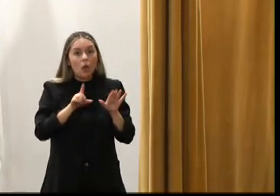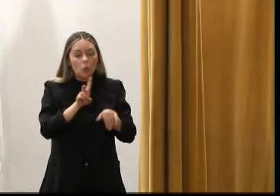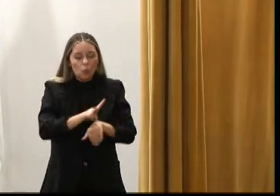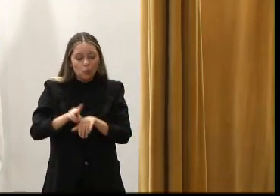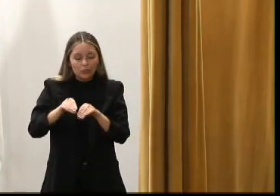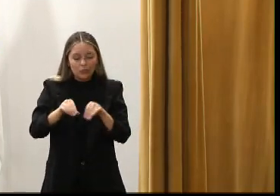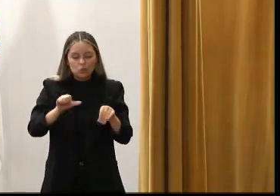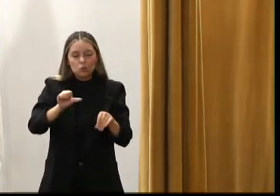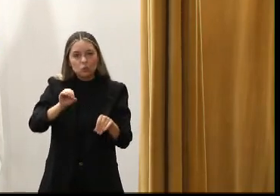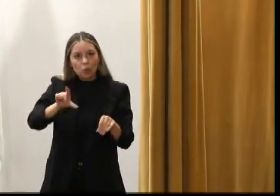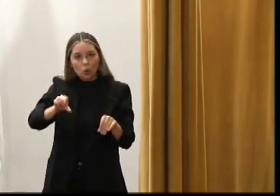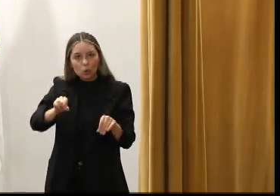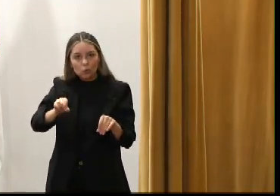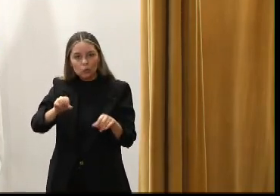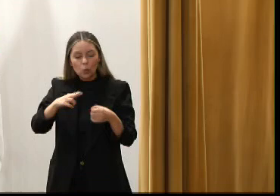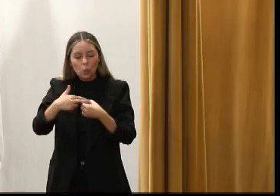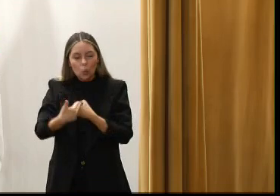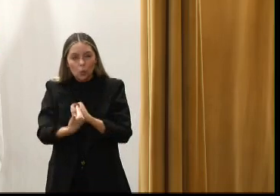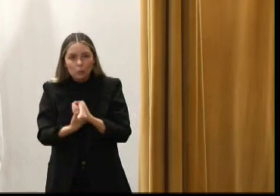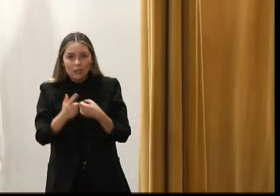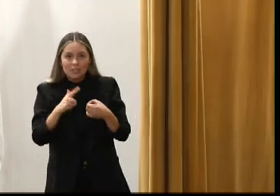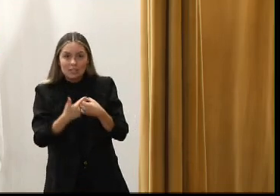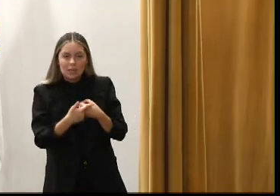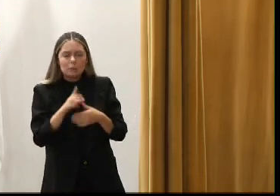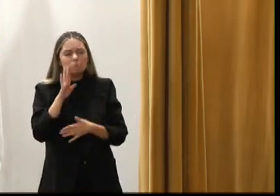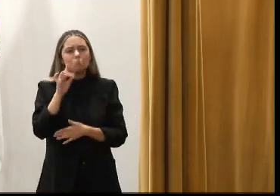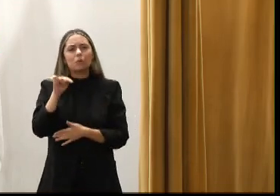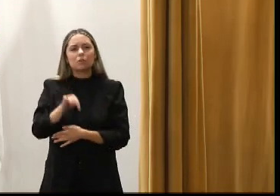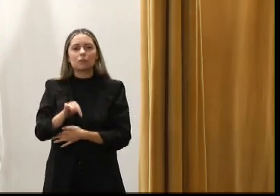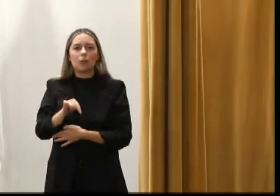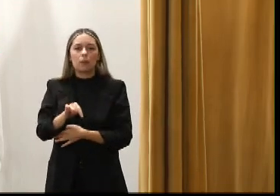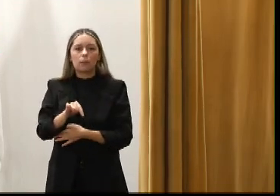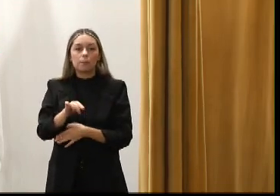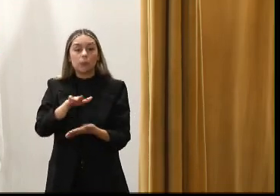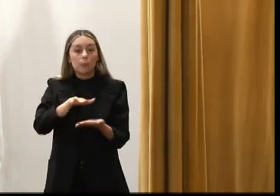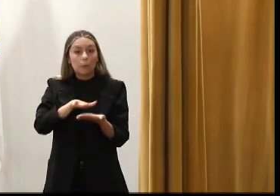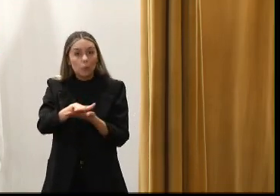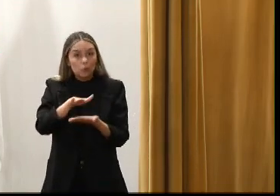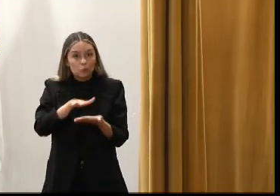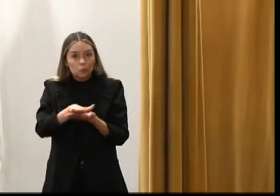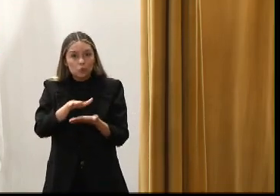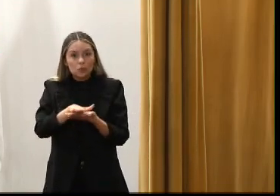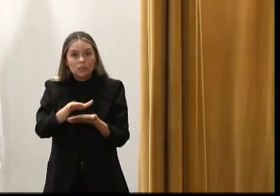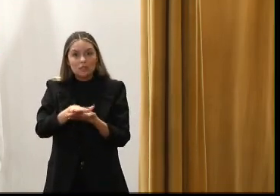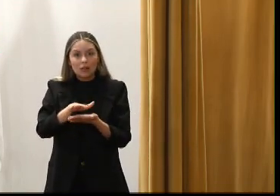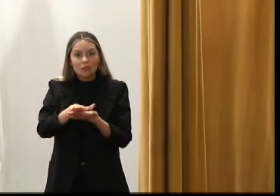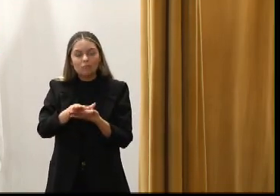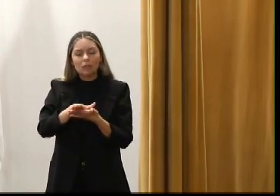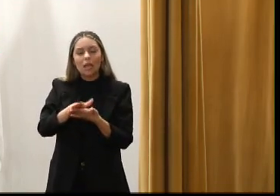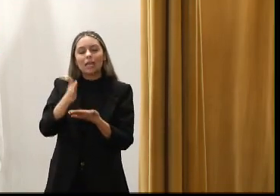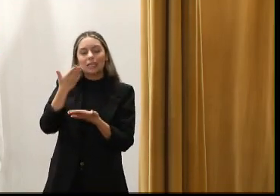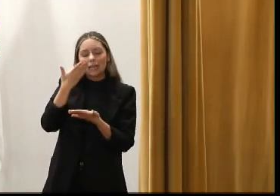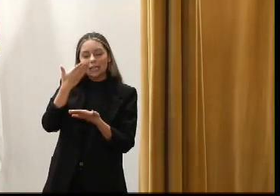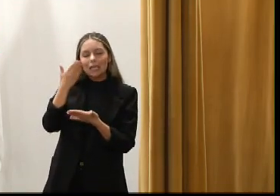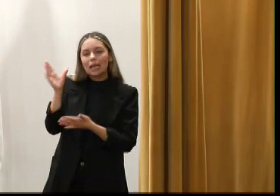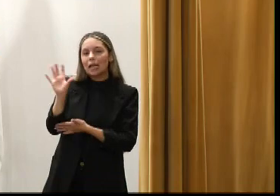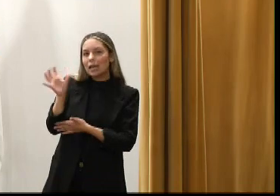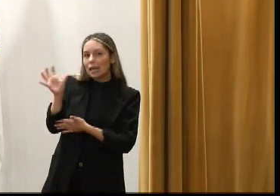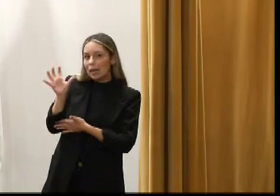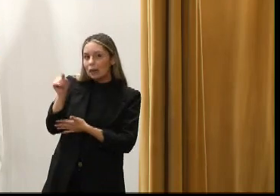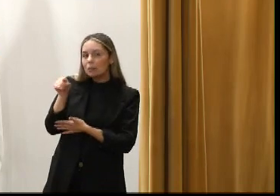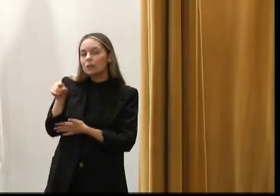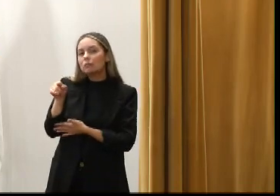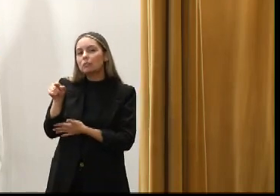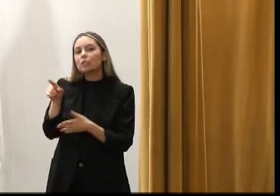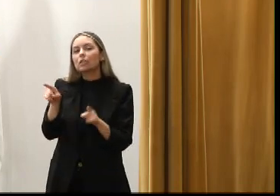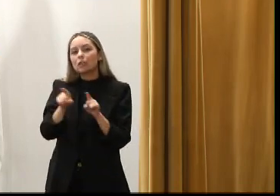urbano deve ser visto como uma prioridade de produção, de resiliência climática e de